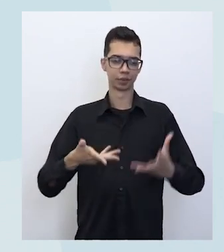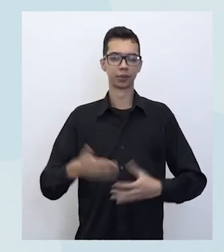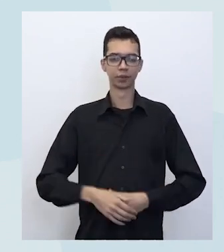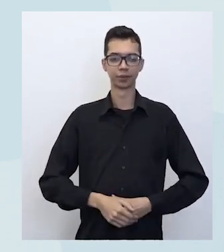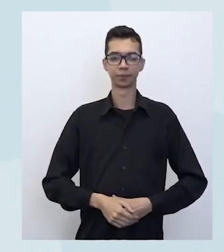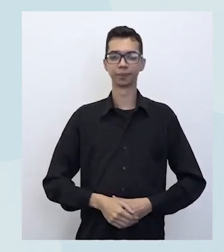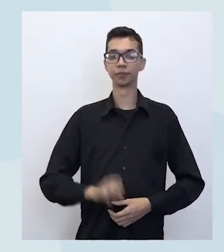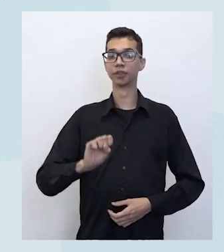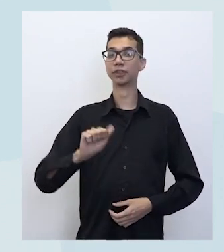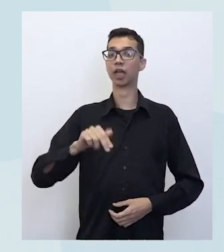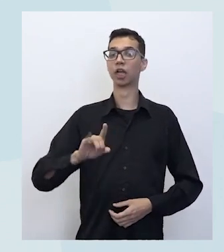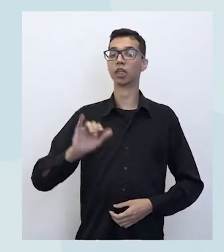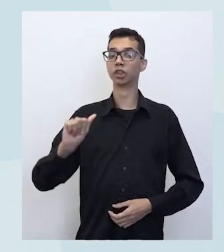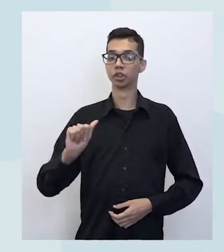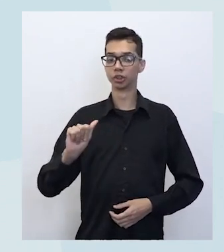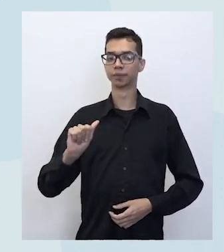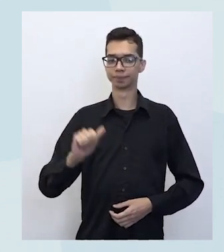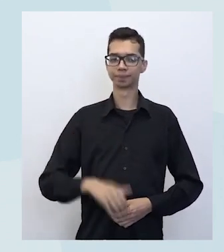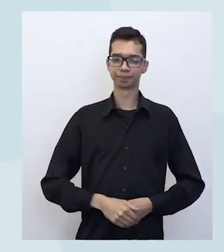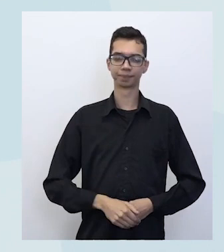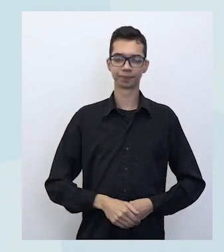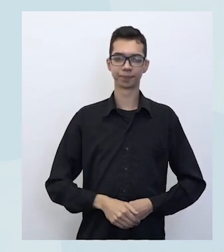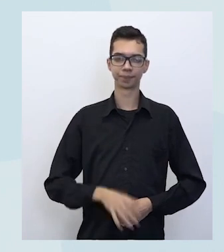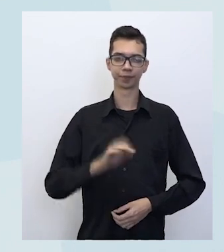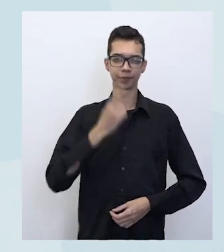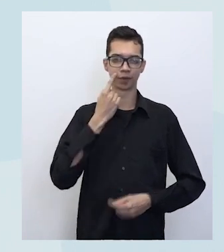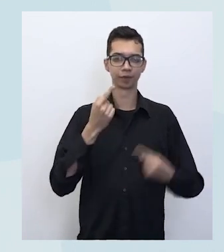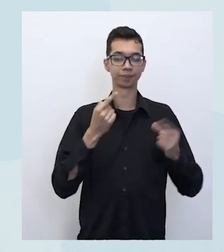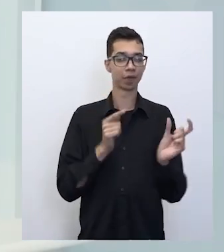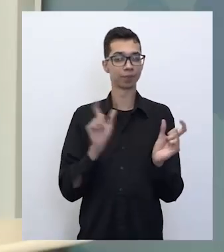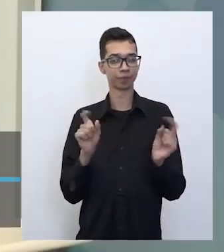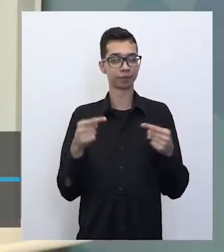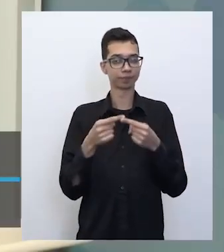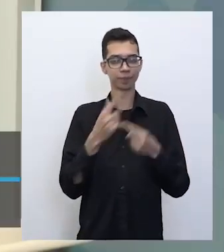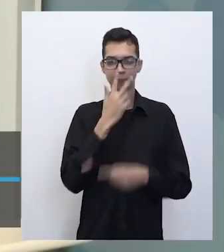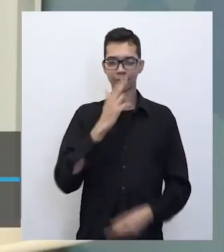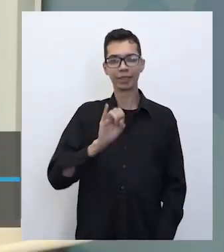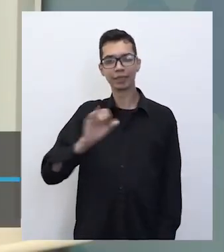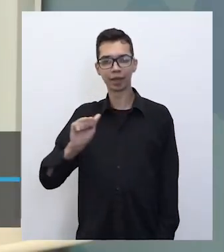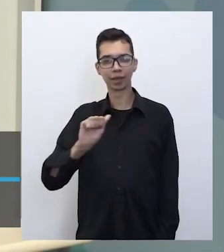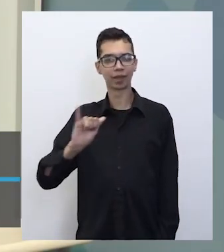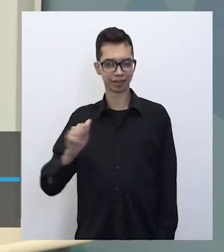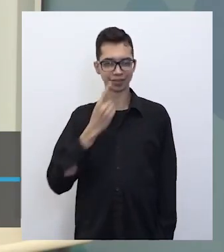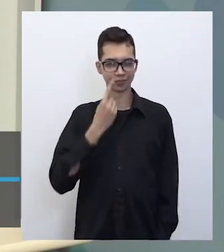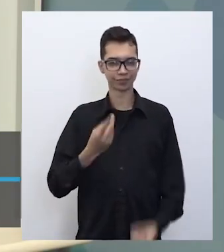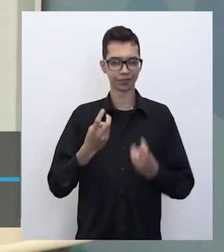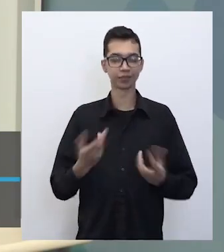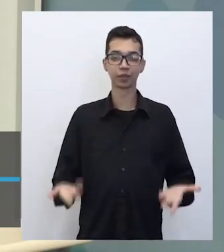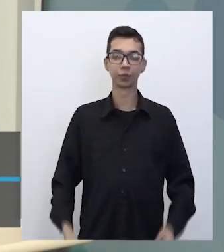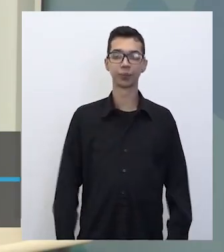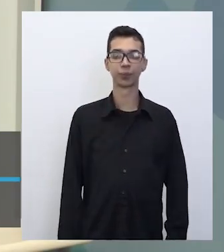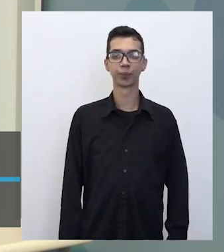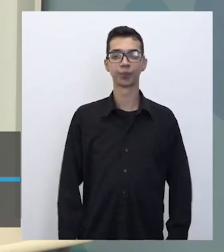farei, loarei, todavia e sandia. Nós temos uma sequência de rimas, olha, sempre você tem 3 conjuntos de versos